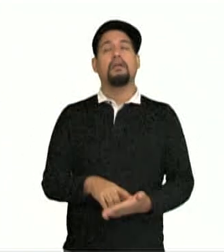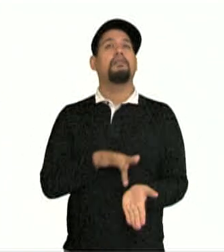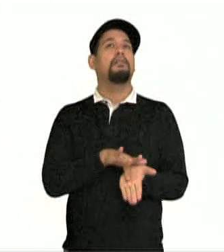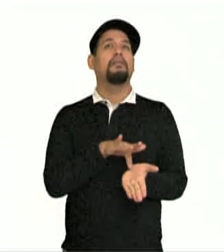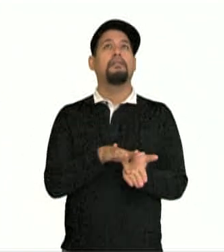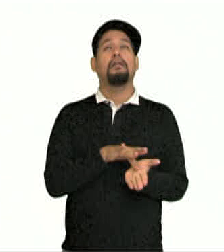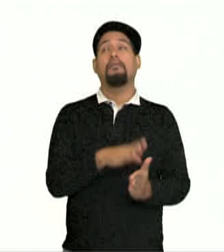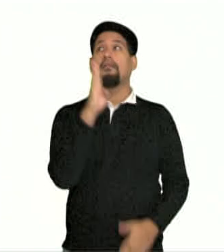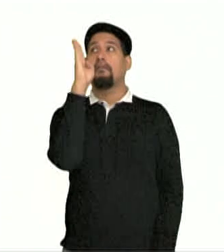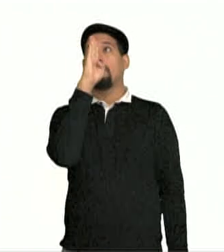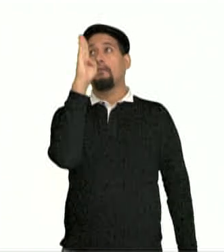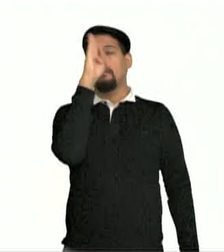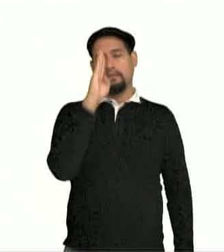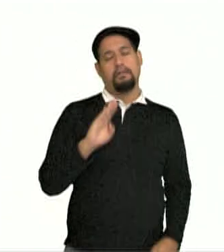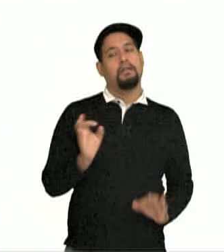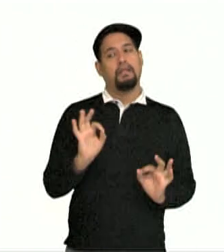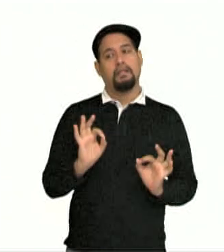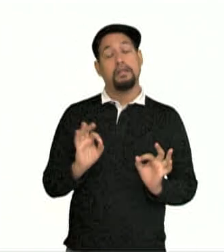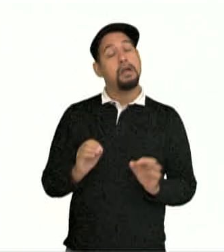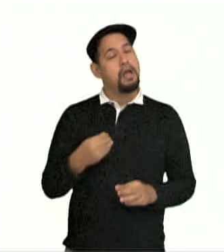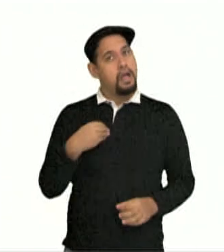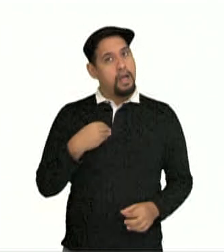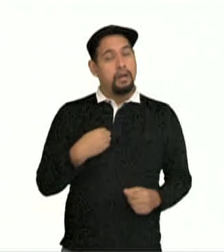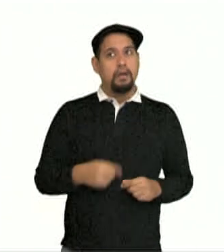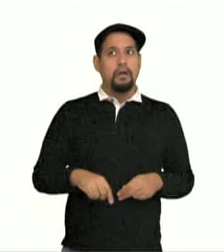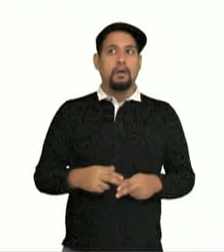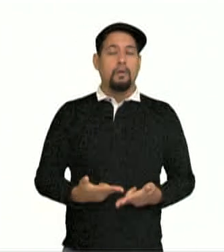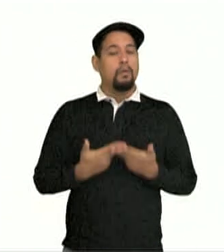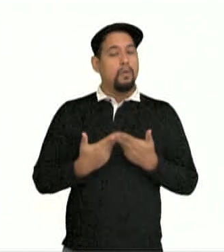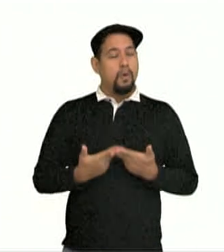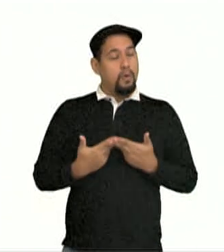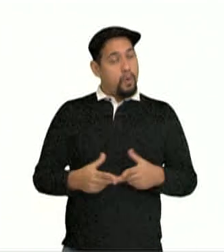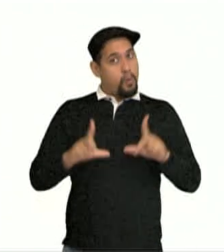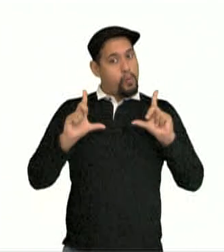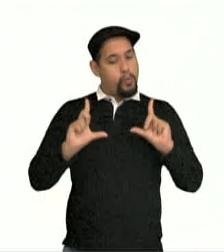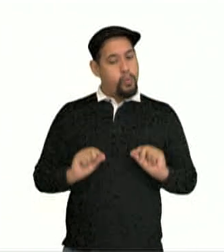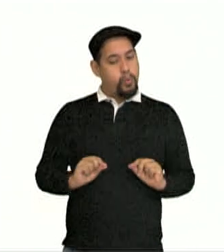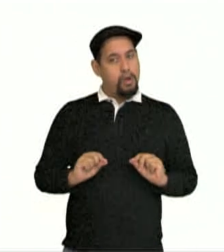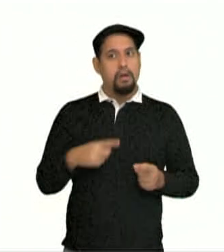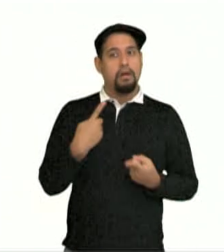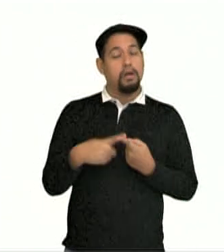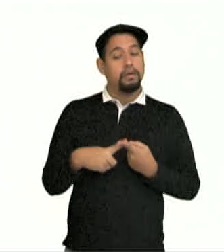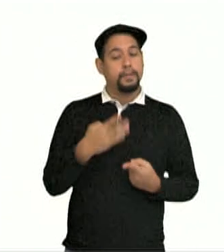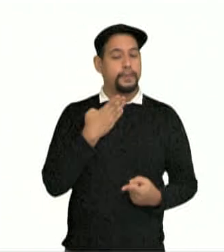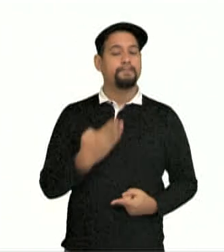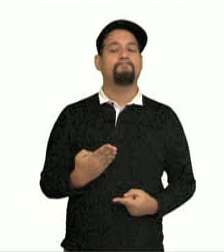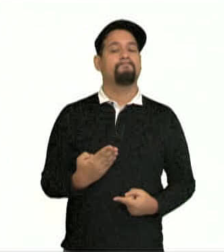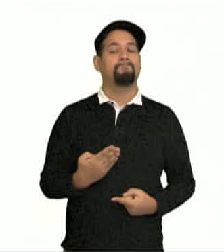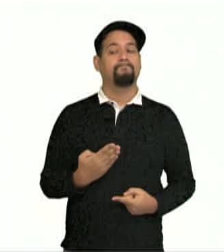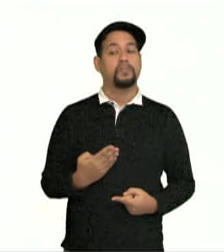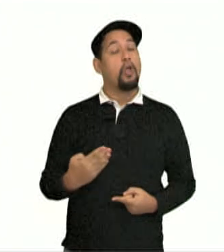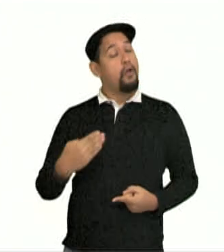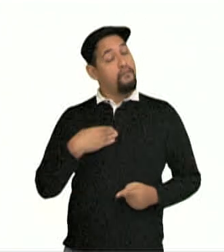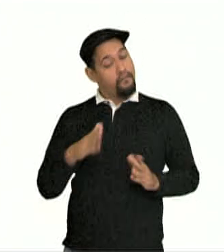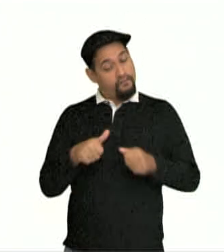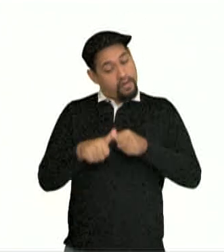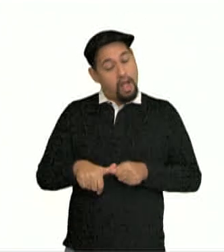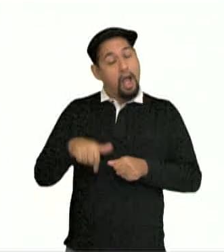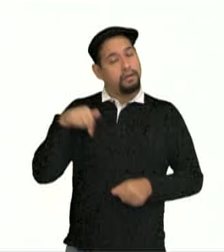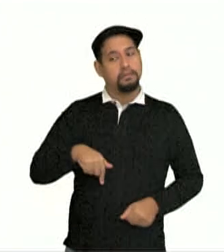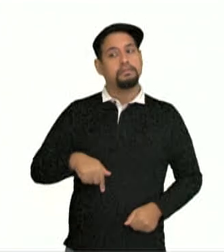tinha a ver com o assunto. Minha paciência foi se esgotando, até que não me restou outro recurso. Vou ficar